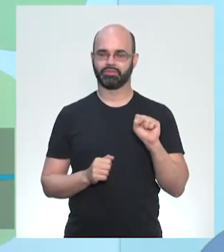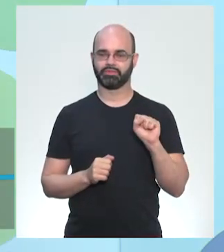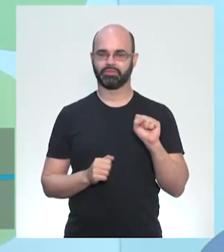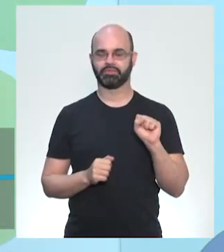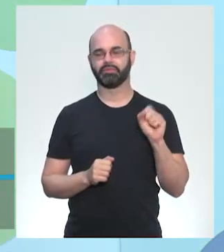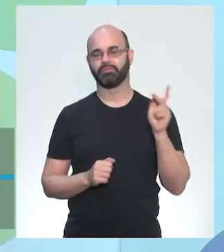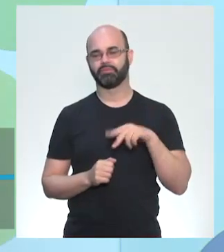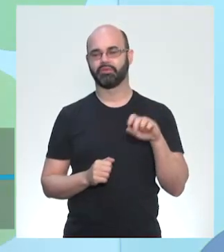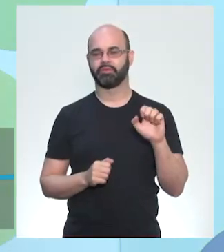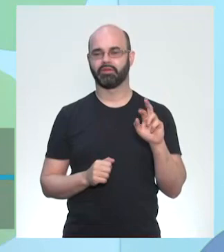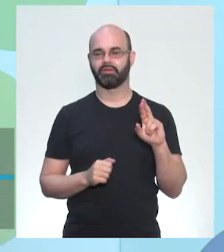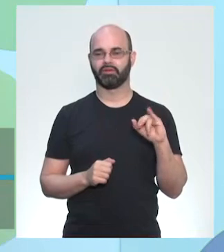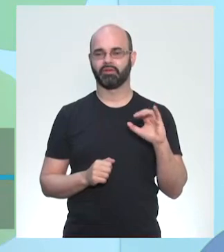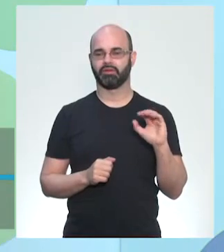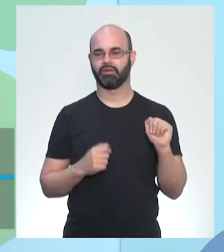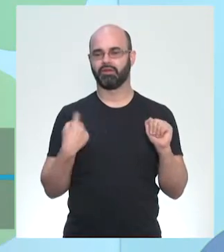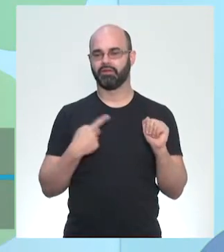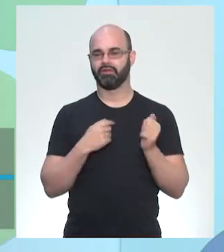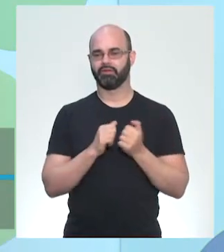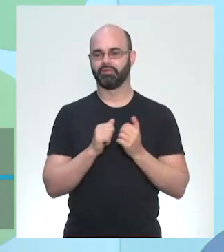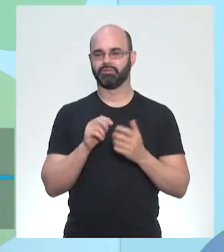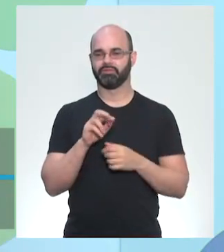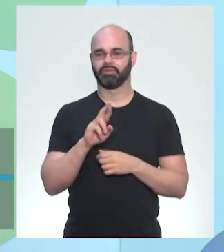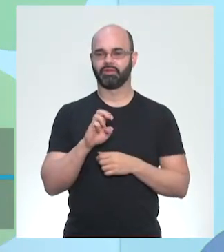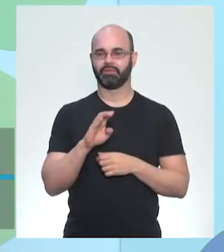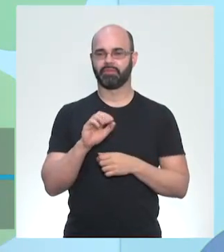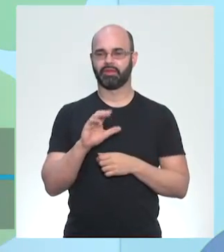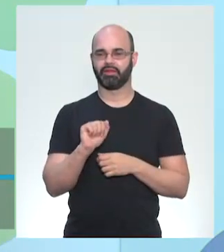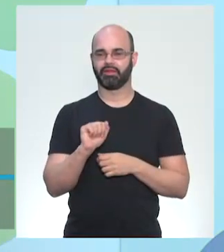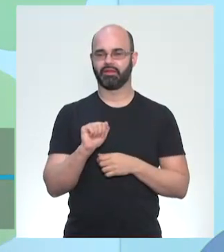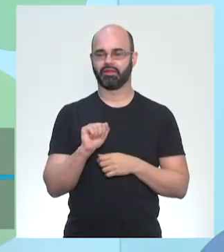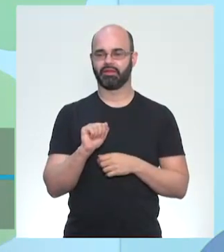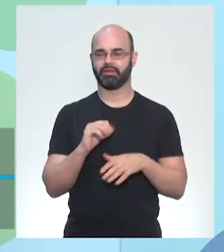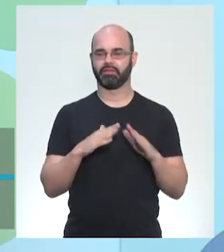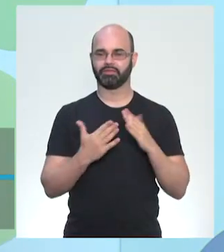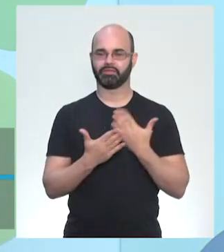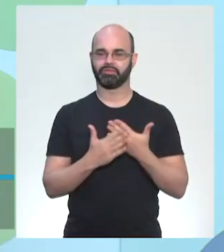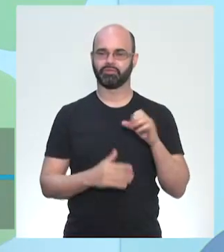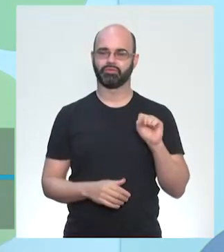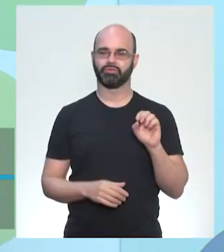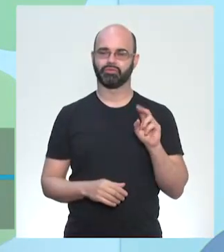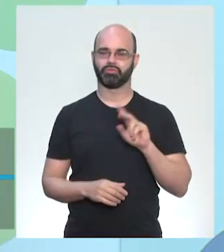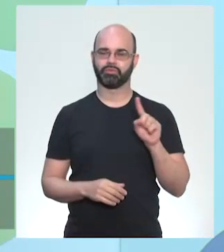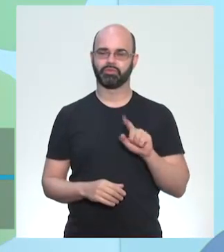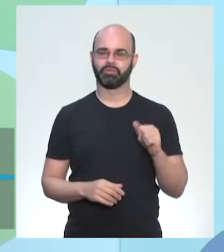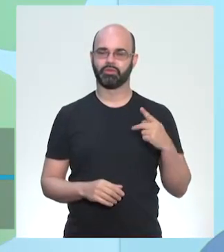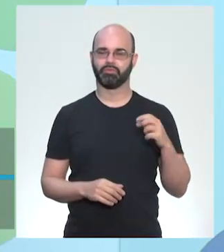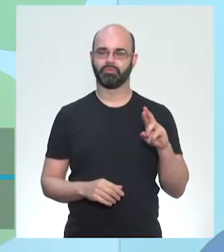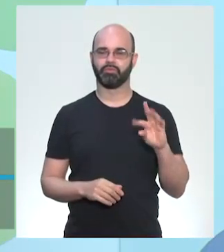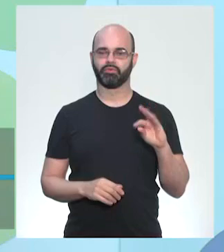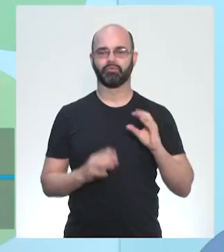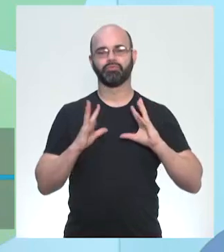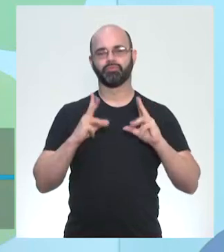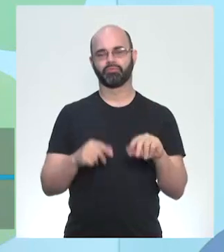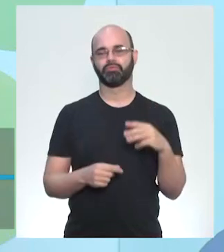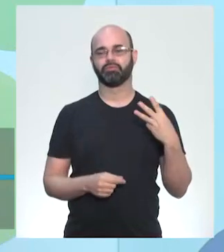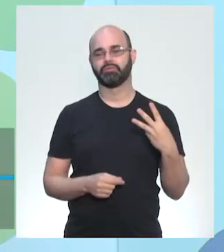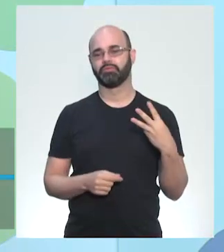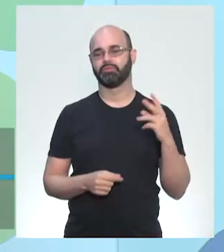professora Érica, que está sempre conosco aqui com a Rebeca e o Alejandro, de lá da escola Souza Porto, todos eles dizendo